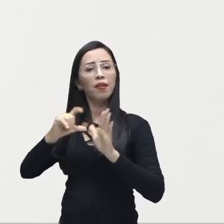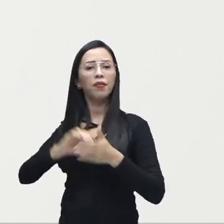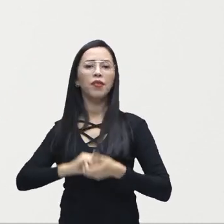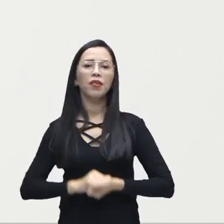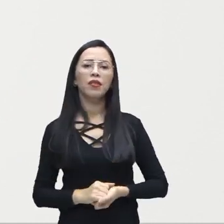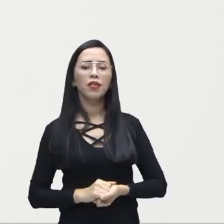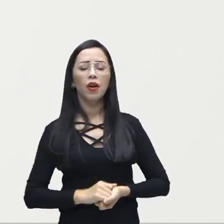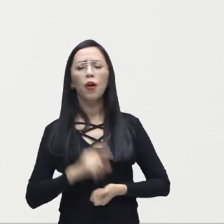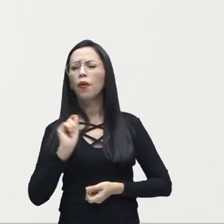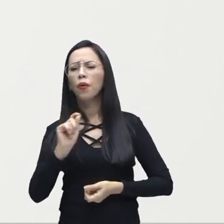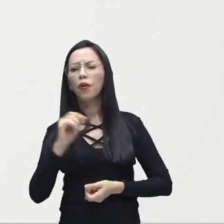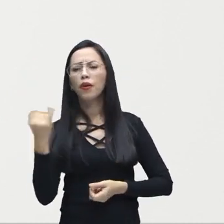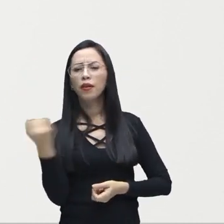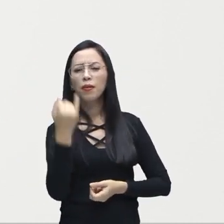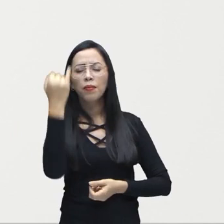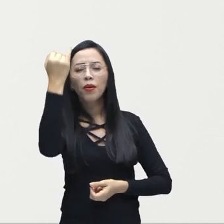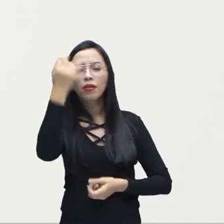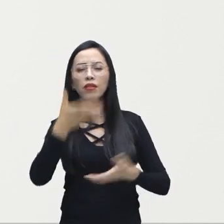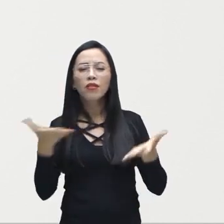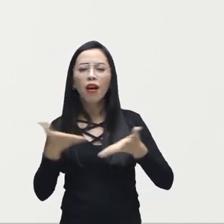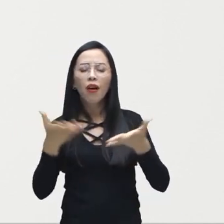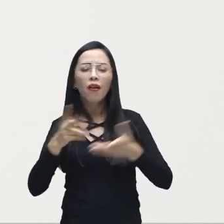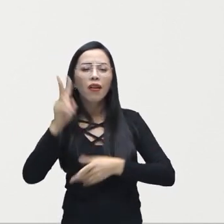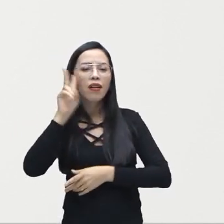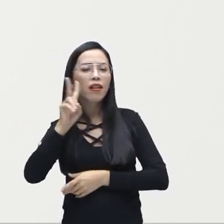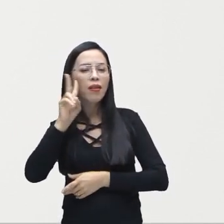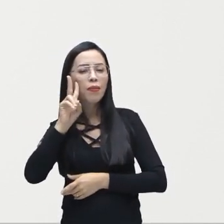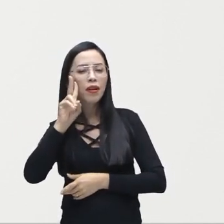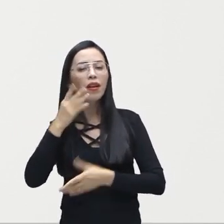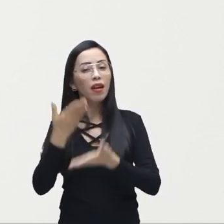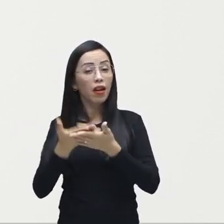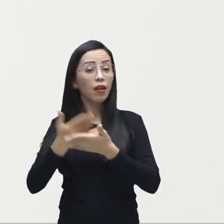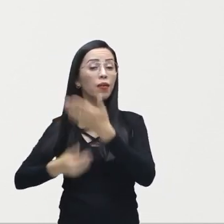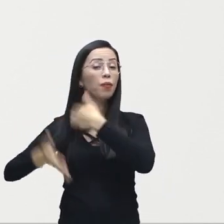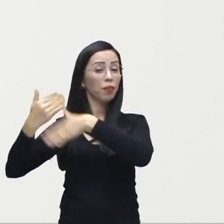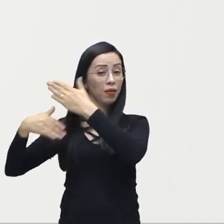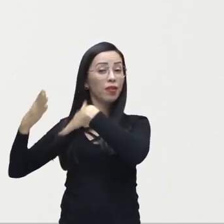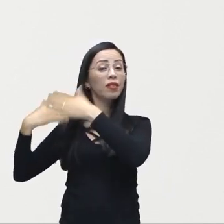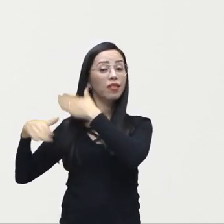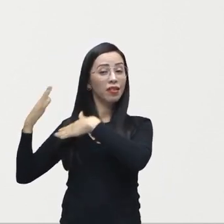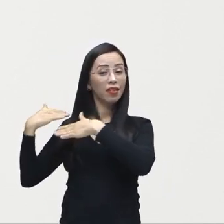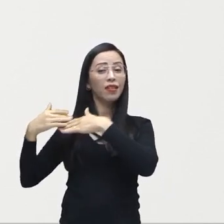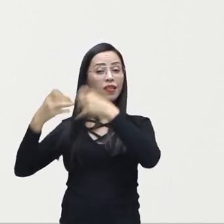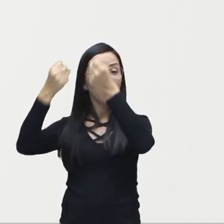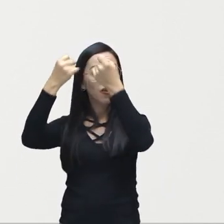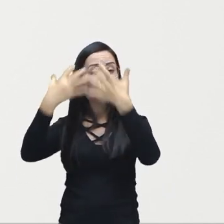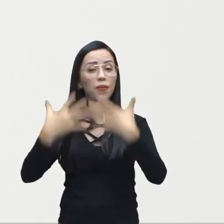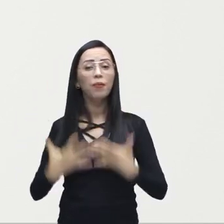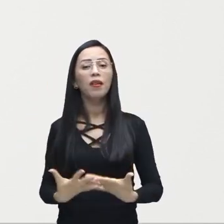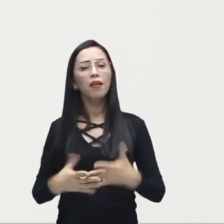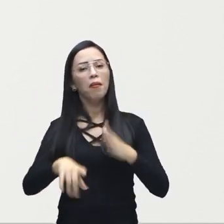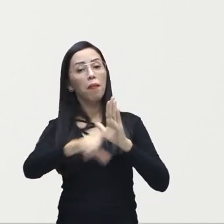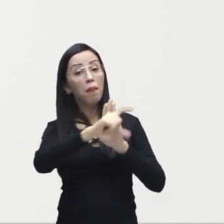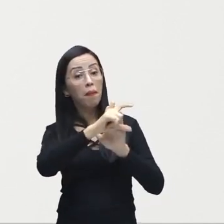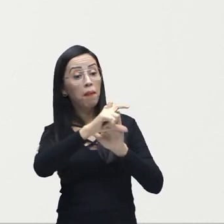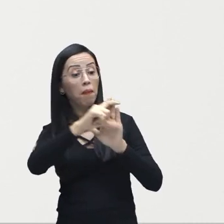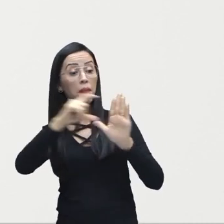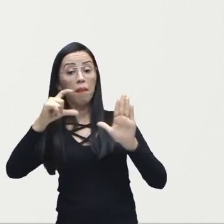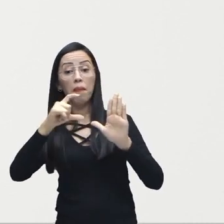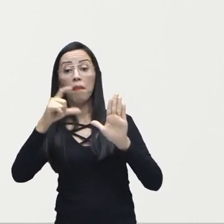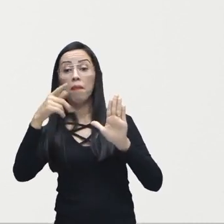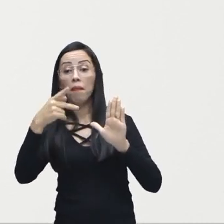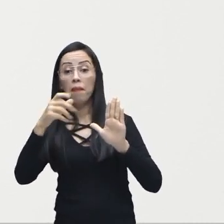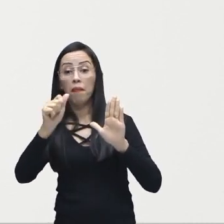importante a gente retomar agora da aula anterior que nós falamos sobre parágrafo, a estrutura de um parágrafo em que